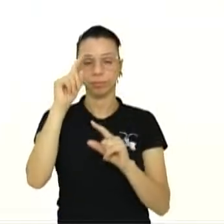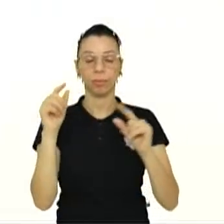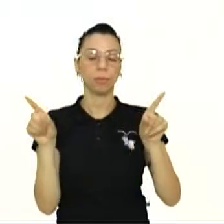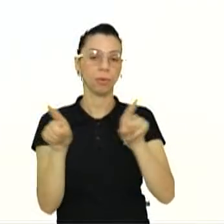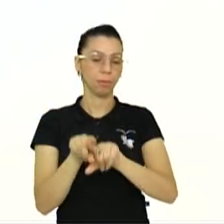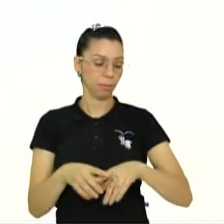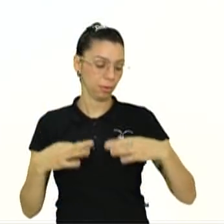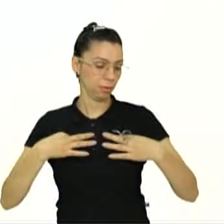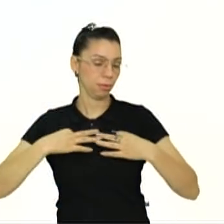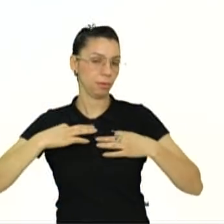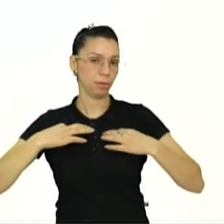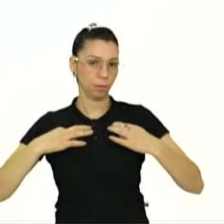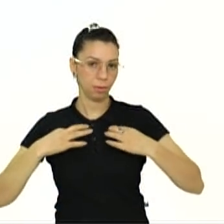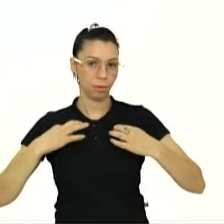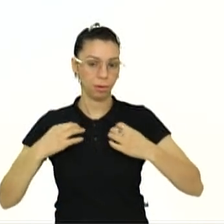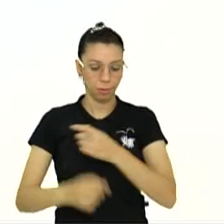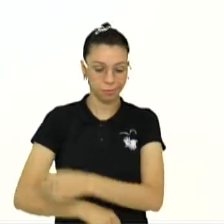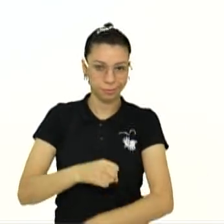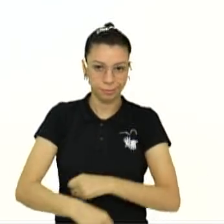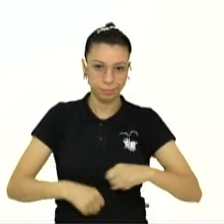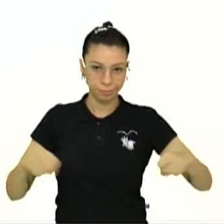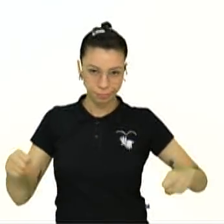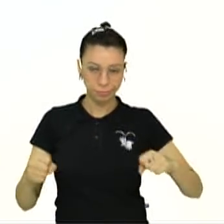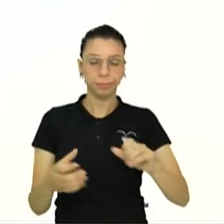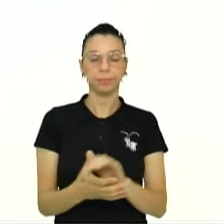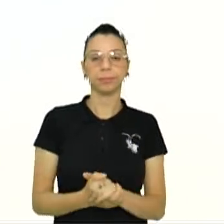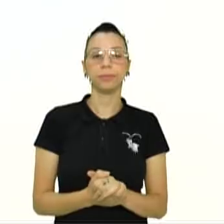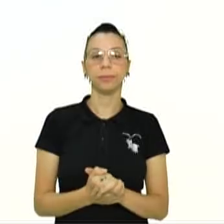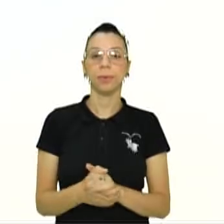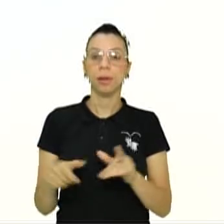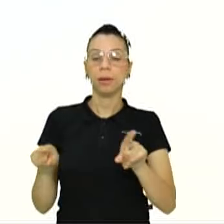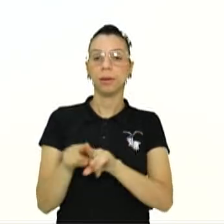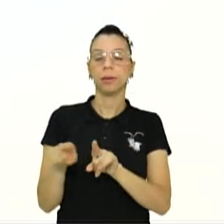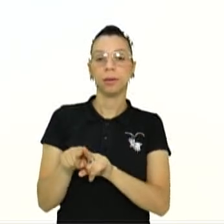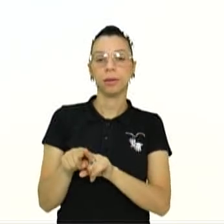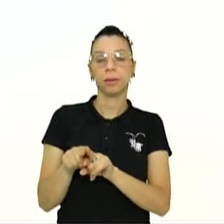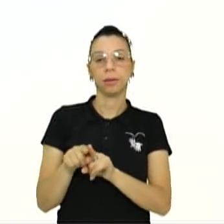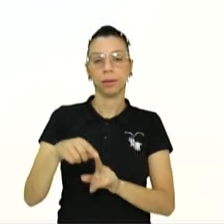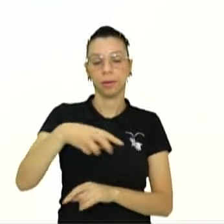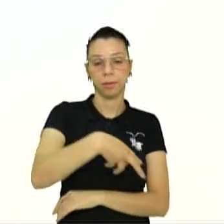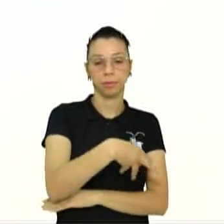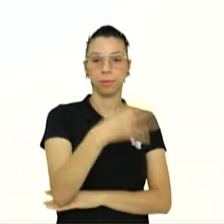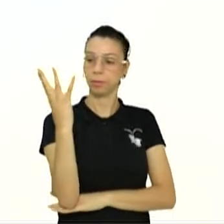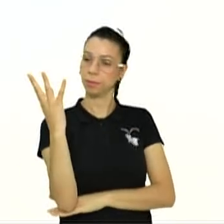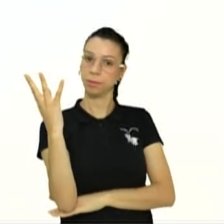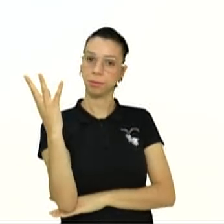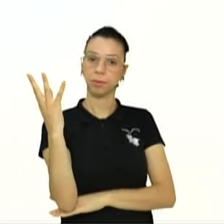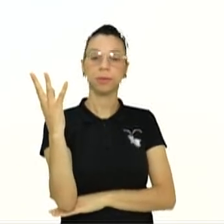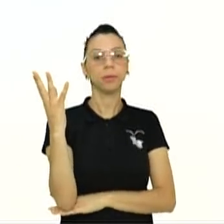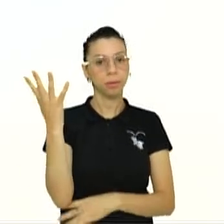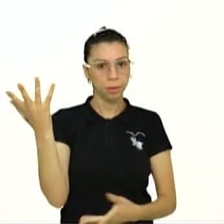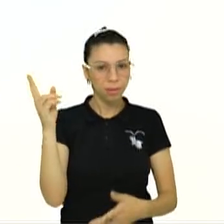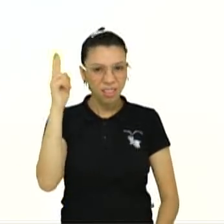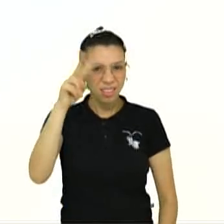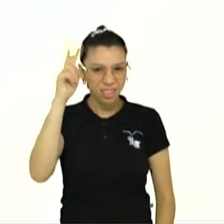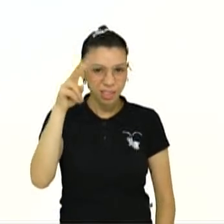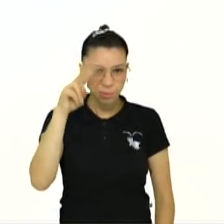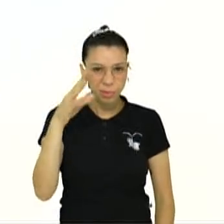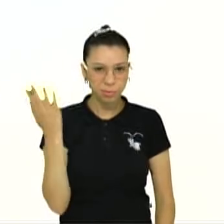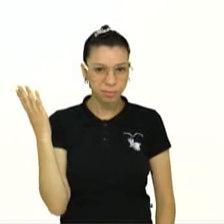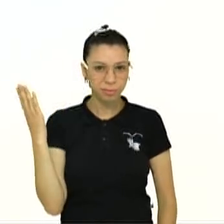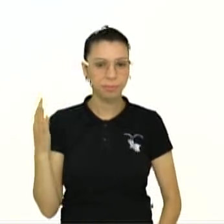que usam os kimonos? E os seus acessórios que são o leque? Recapitular um